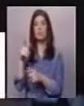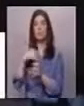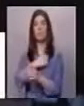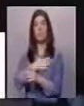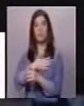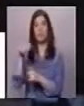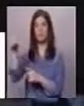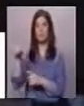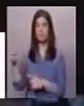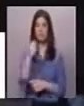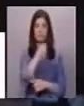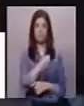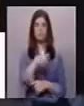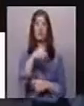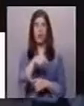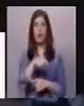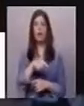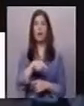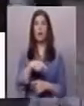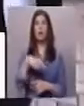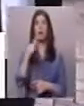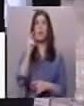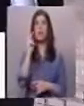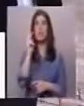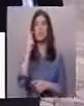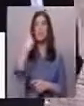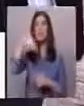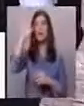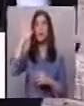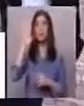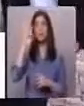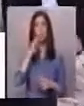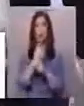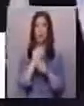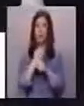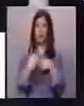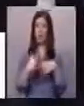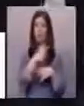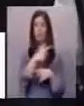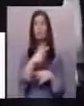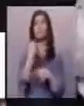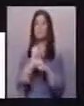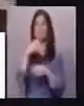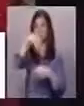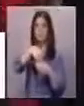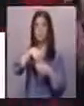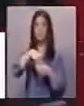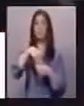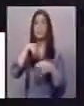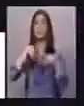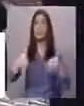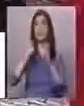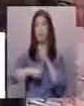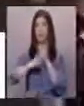assistentes contratados há mais de uma década. Elas são auxiliares da ação médica no Hospital das Caldas da Rainha.